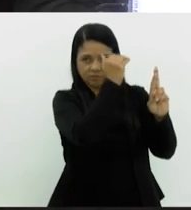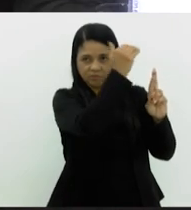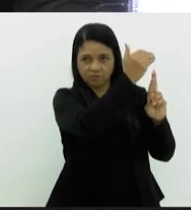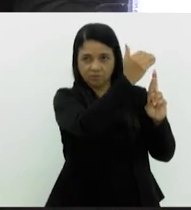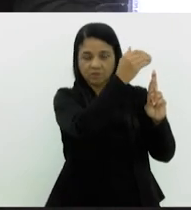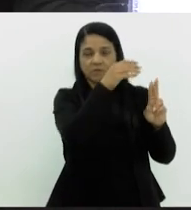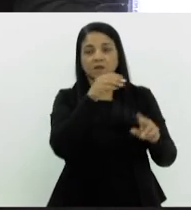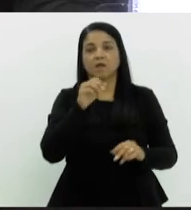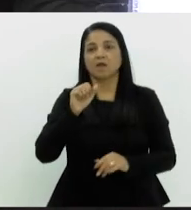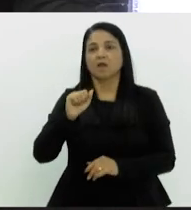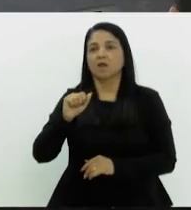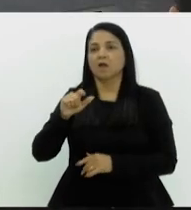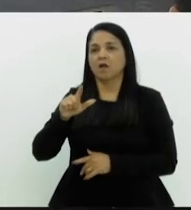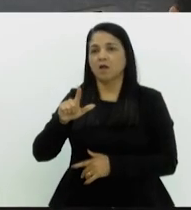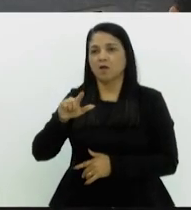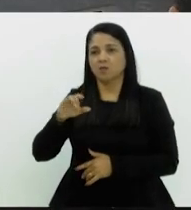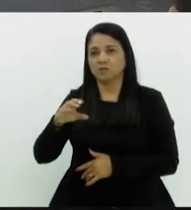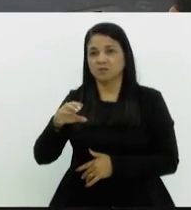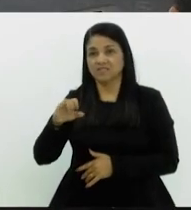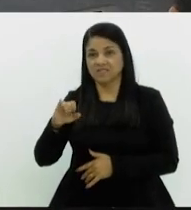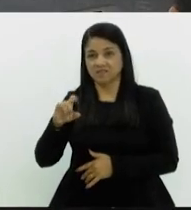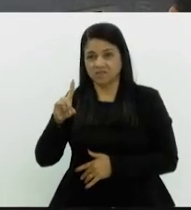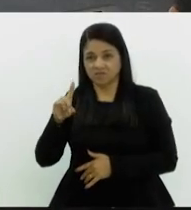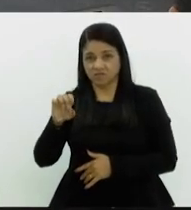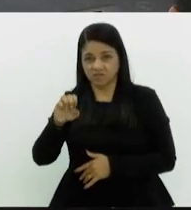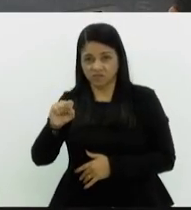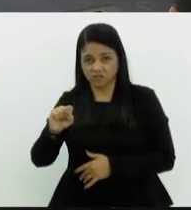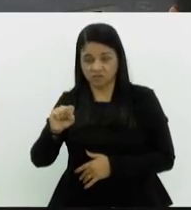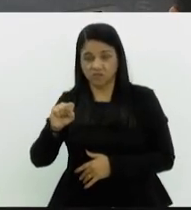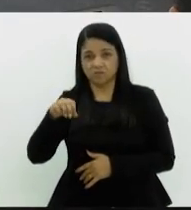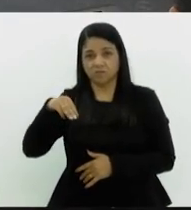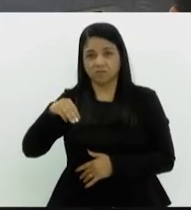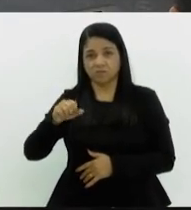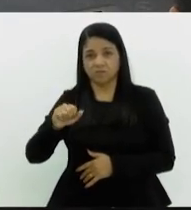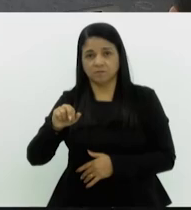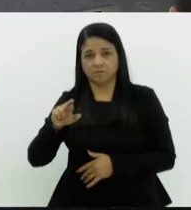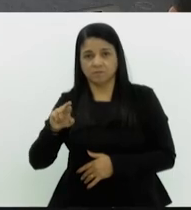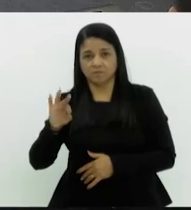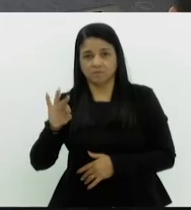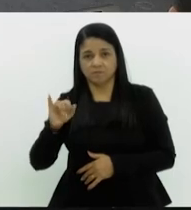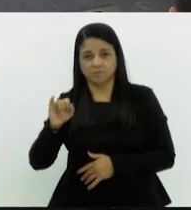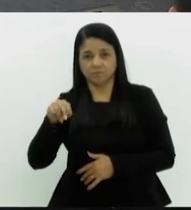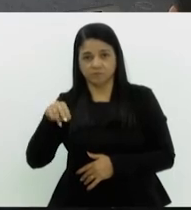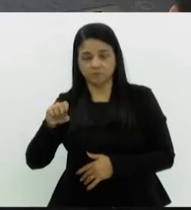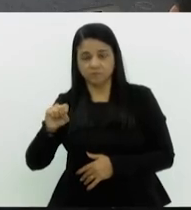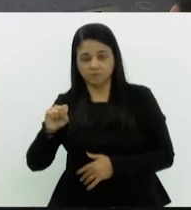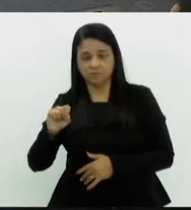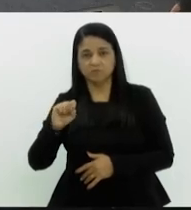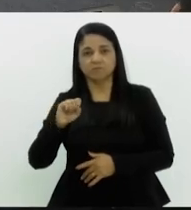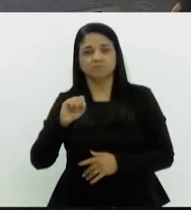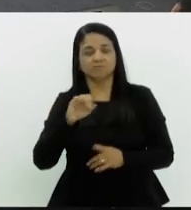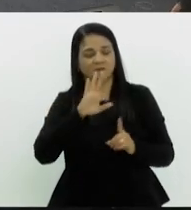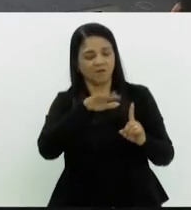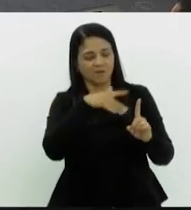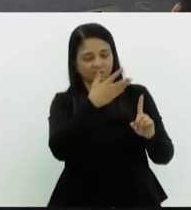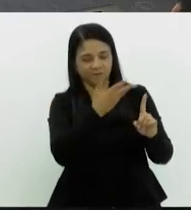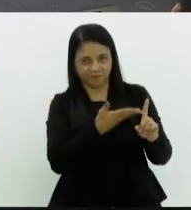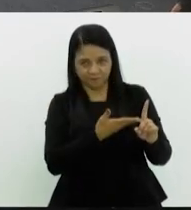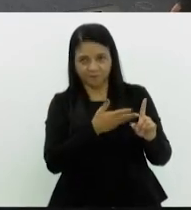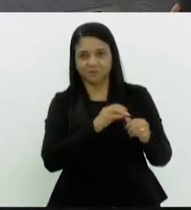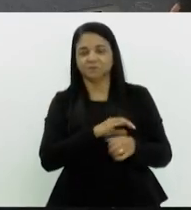Alcides Martins, para que faça uso da palavra em relação ao nosso homenageado da noite de hoje.